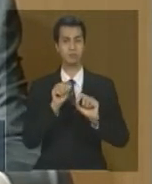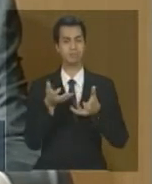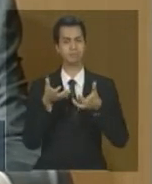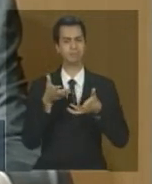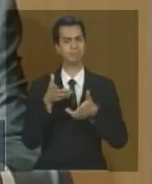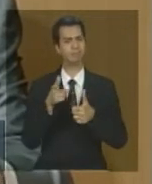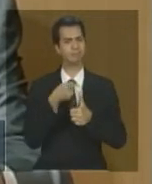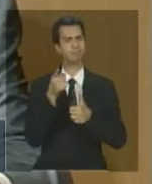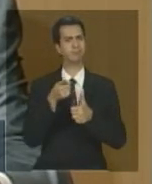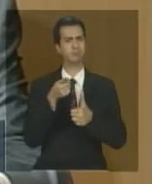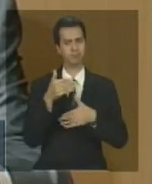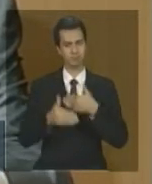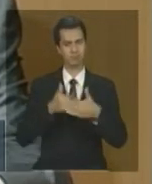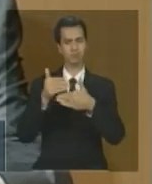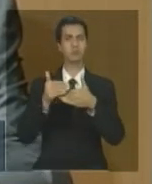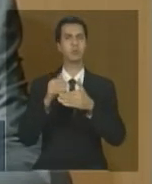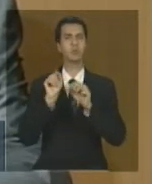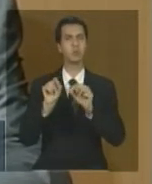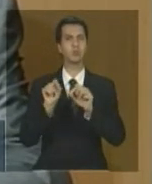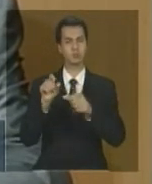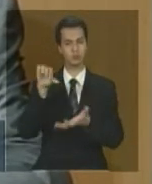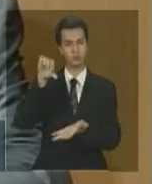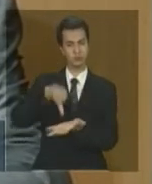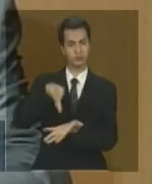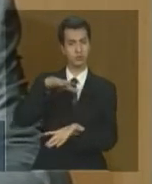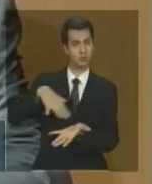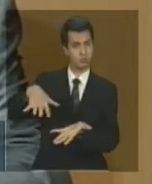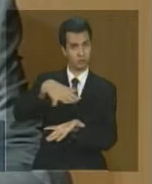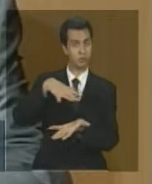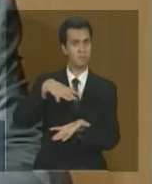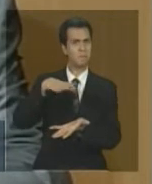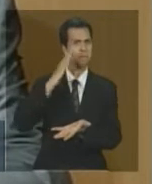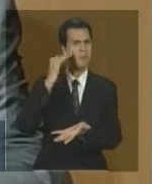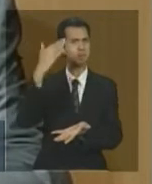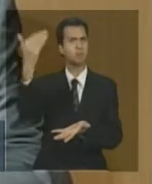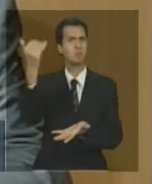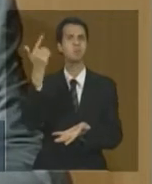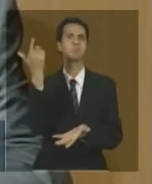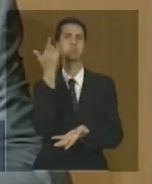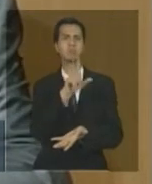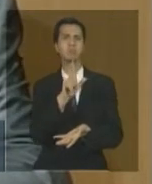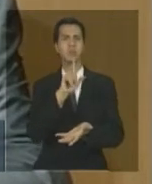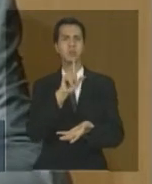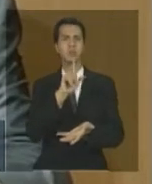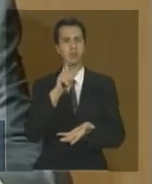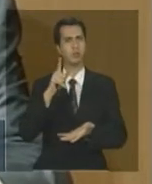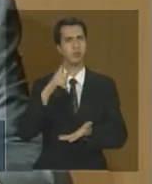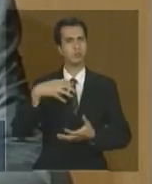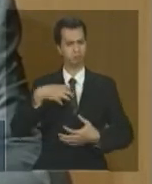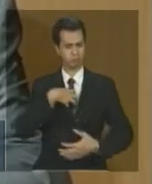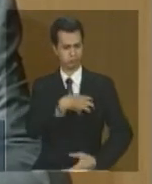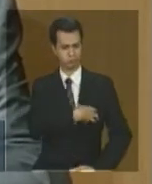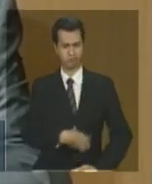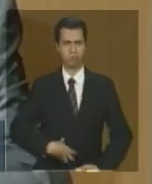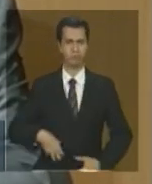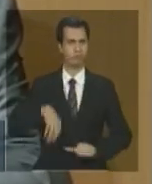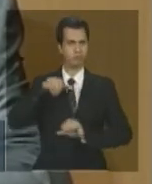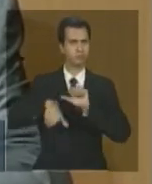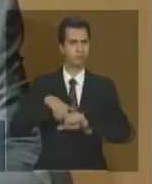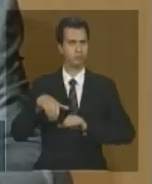desenvolvimento de centros de transplante em 16 estados que, à época, ainda não os realizavam de forma